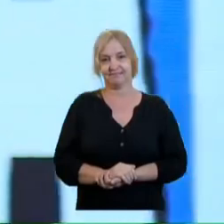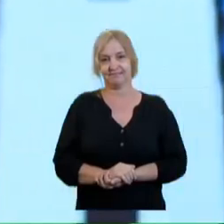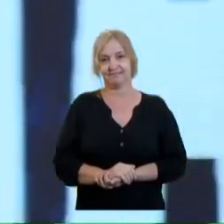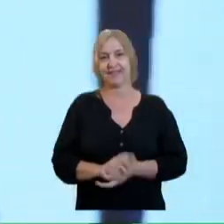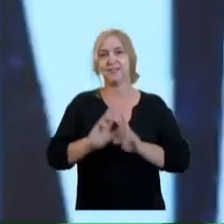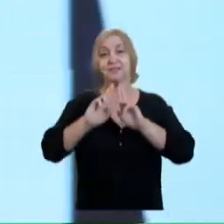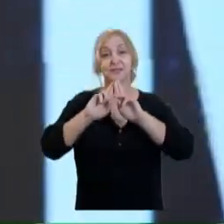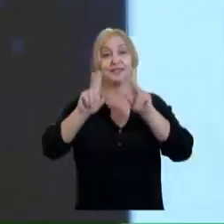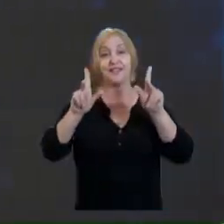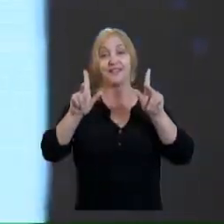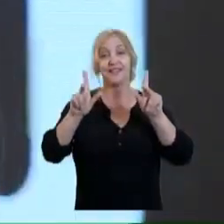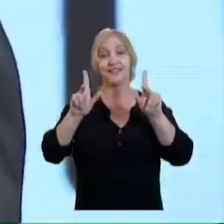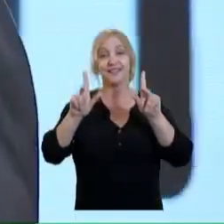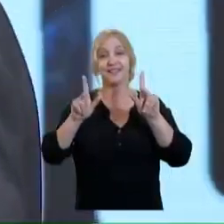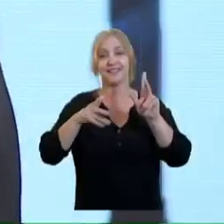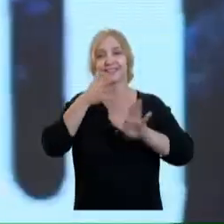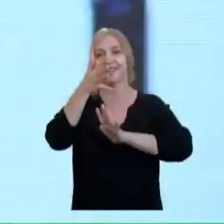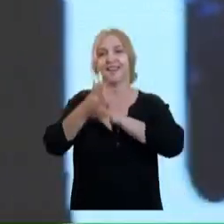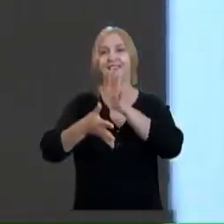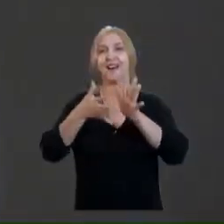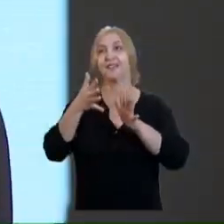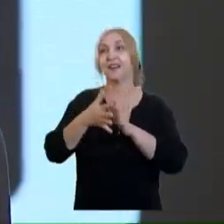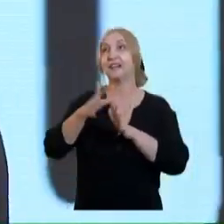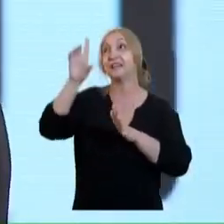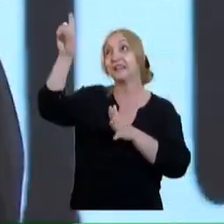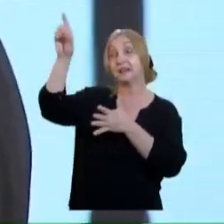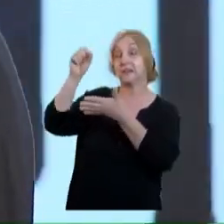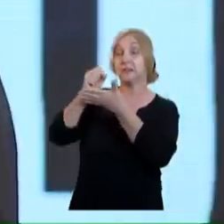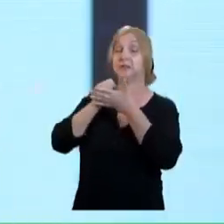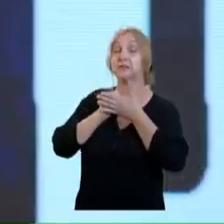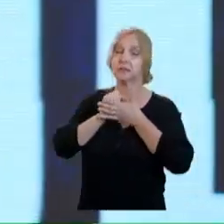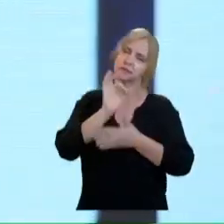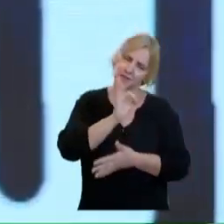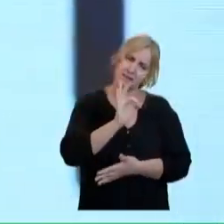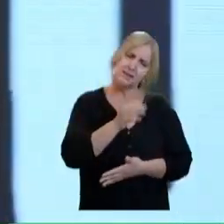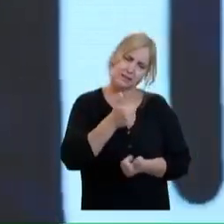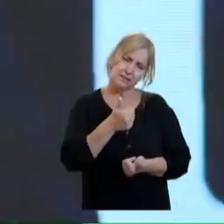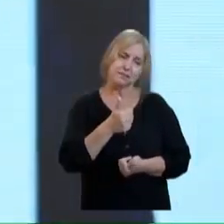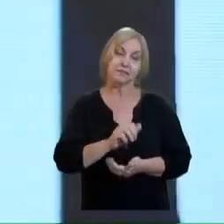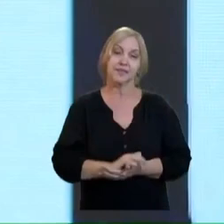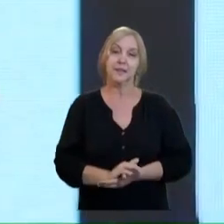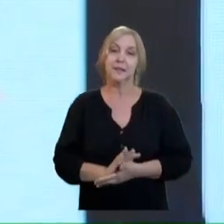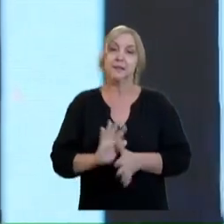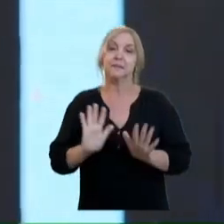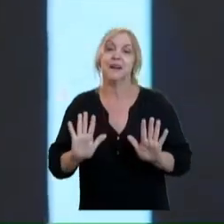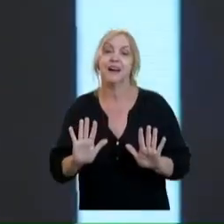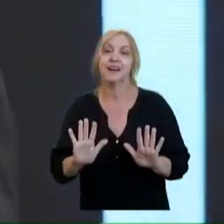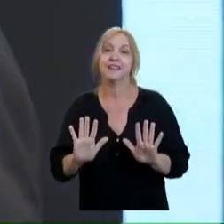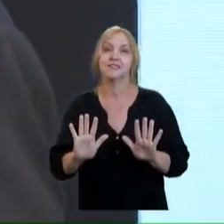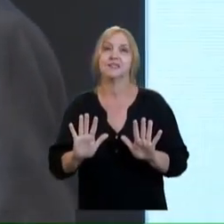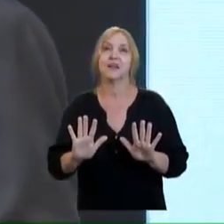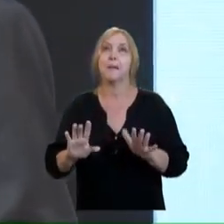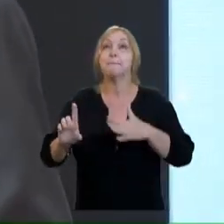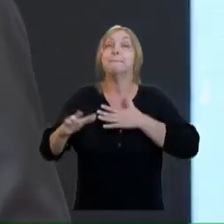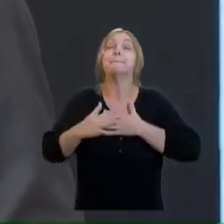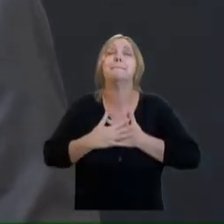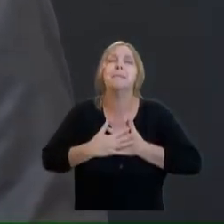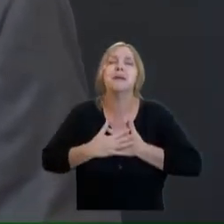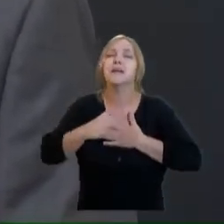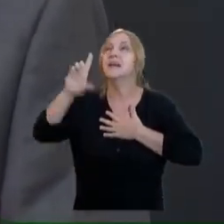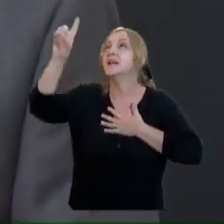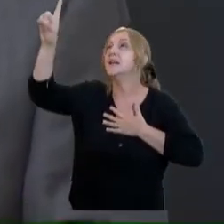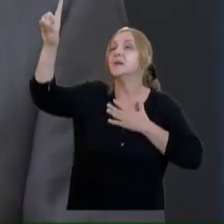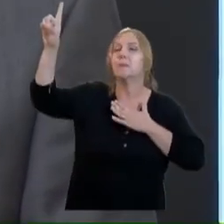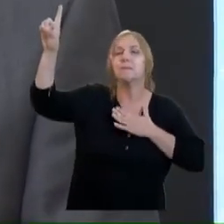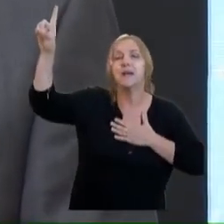Há uma diferença entre você falar, Deus está me ajudando, está certo. Mas quando você coloca assim, o meu Deus está